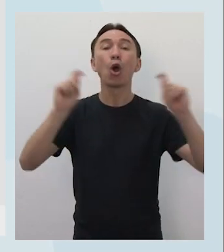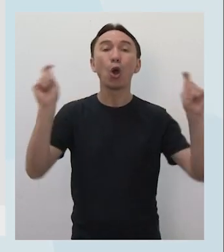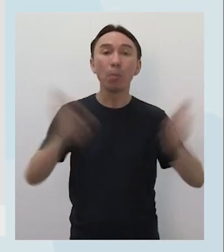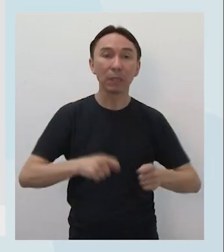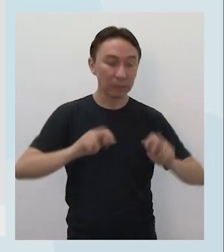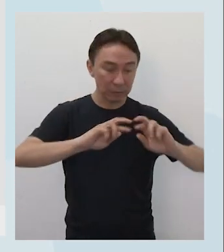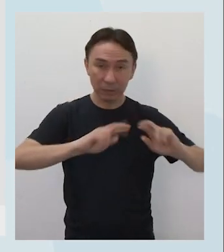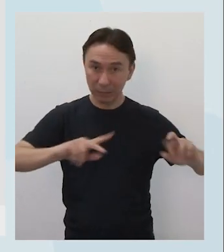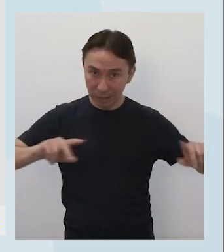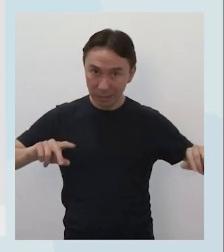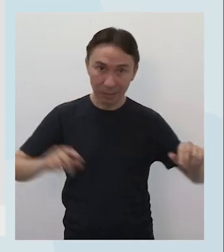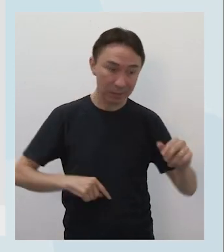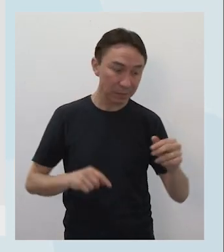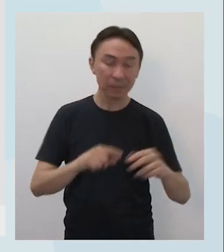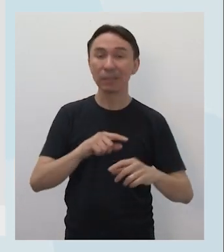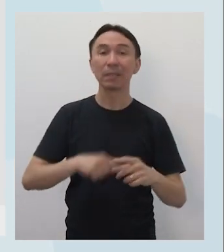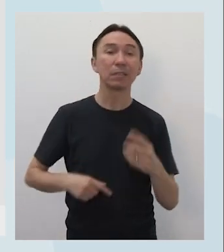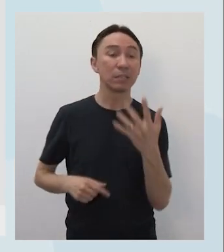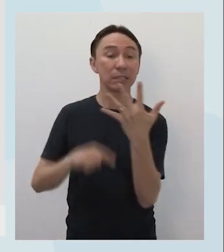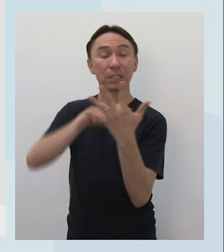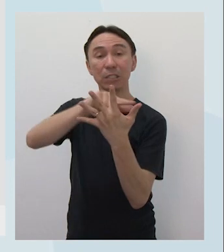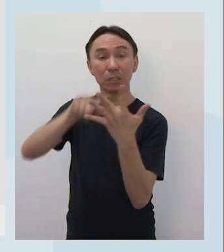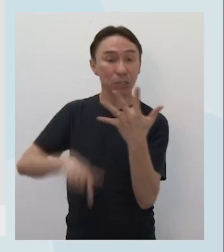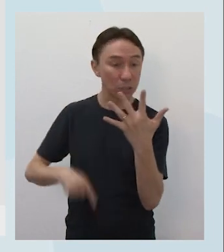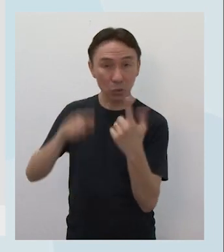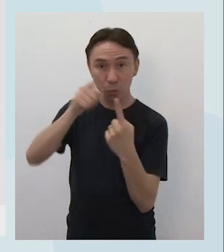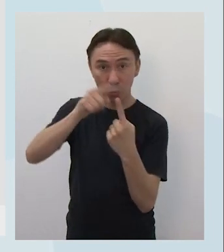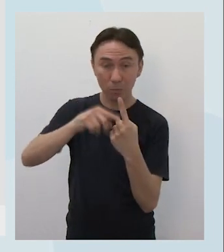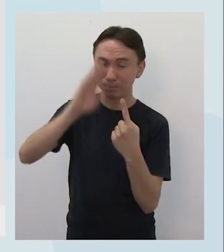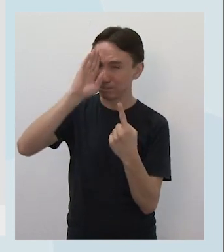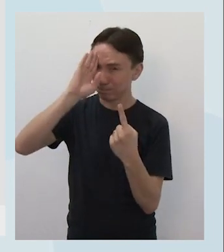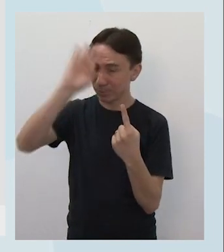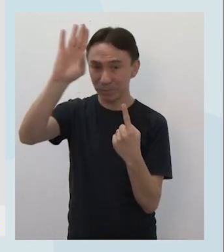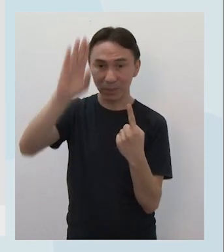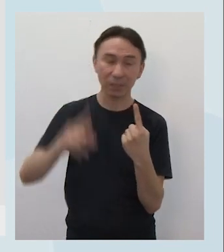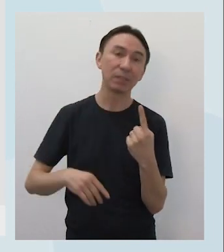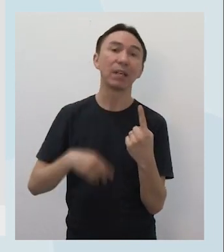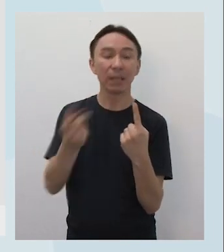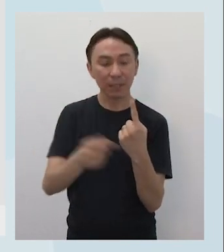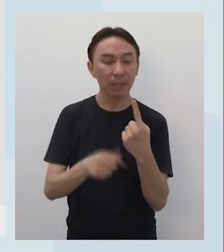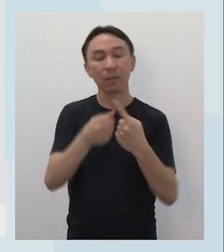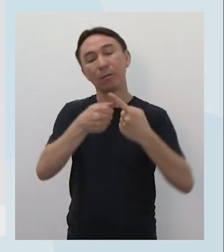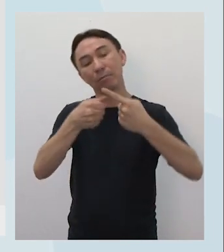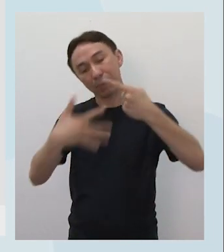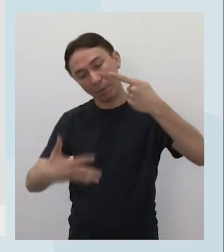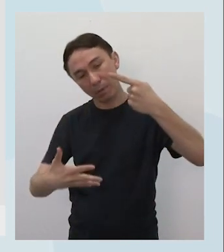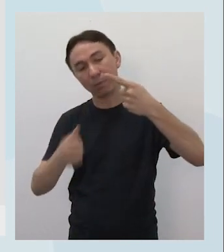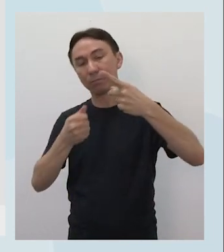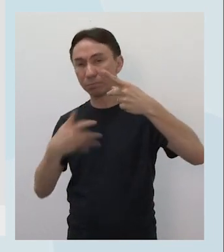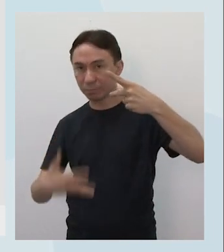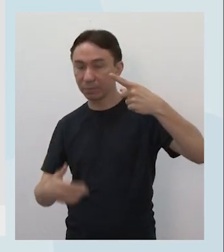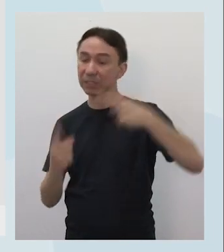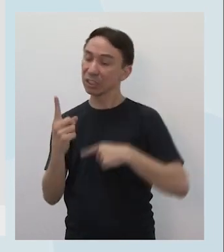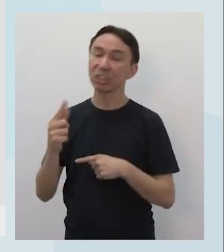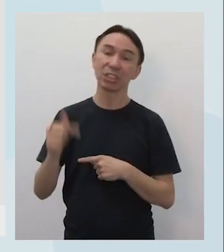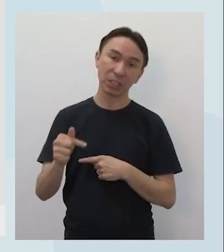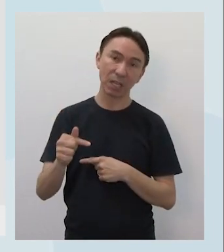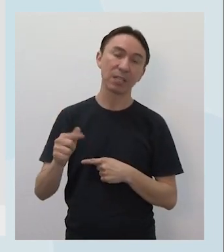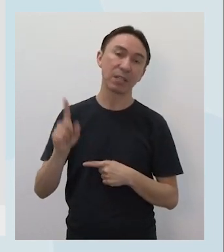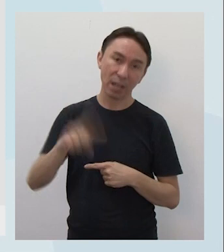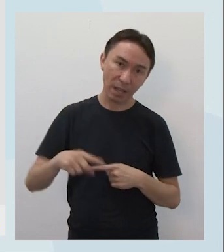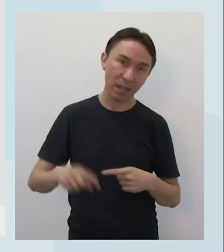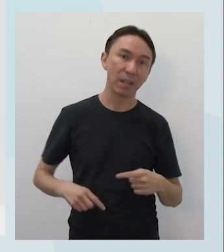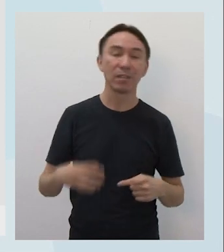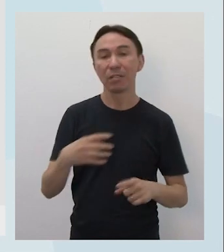5 macrocompetências nós temos aí as 17 competências socioemocionais, que está disponível para vocês também no